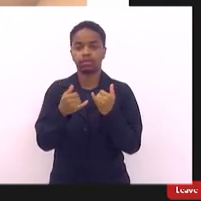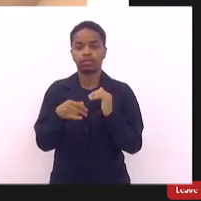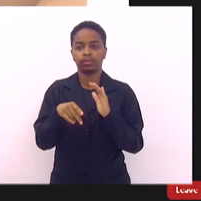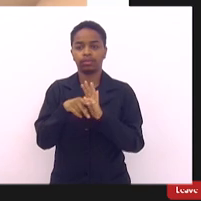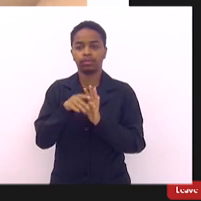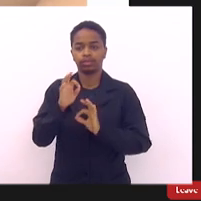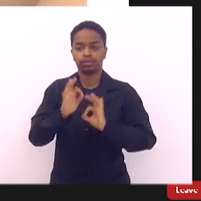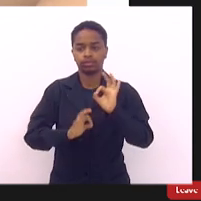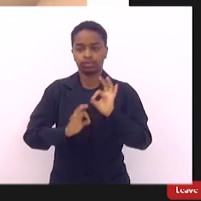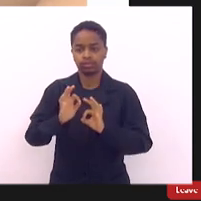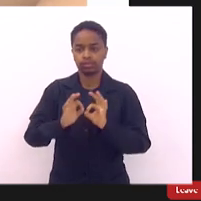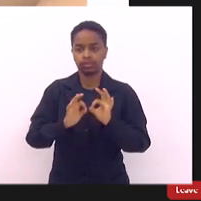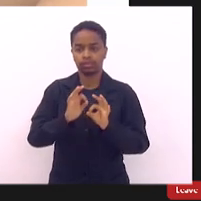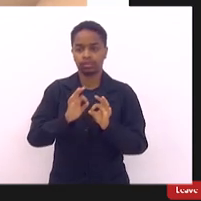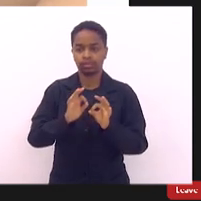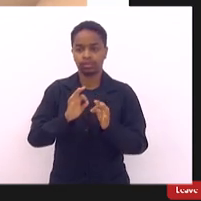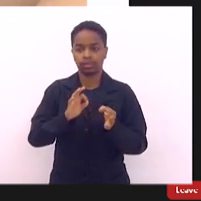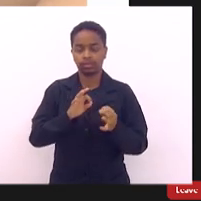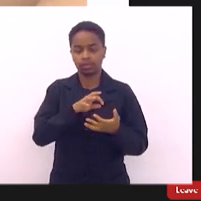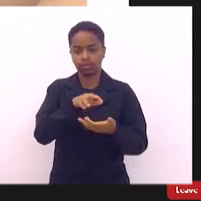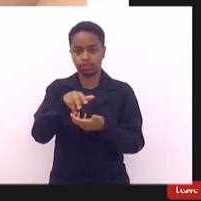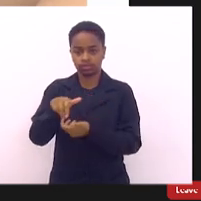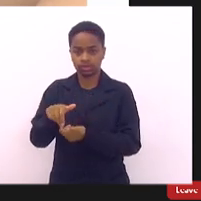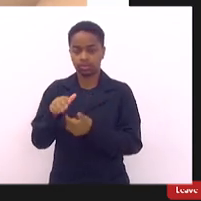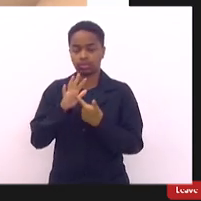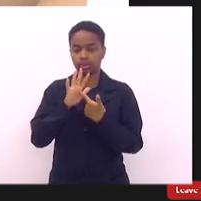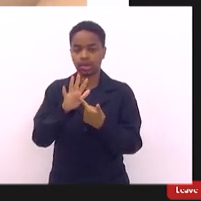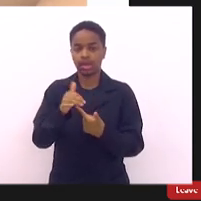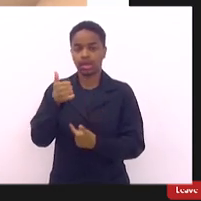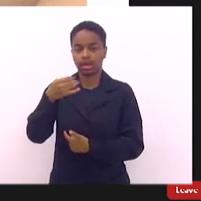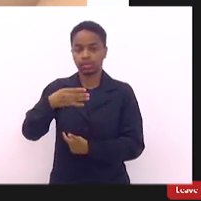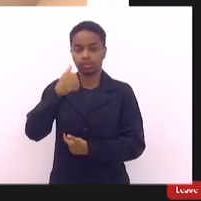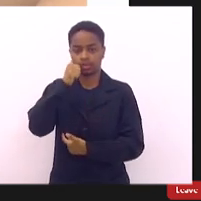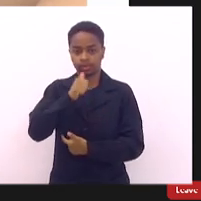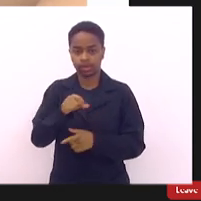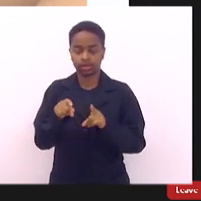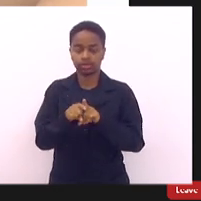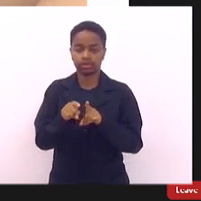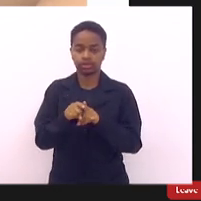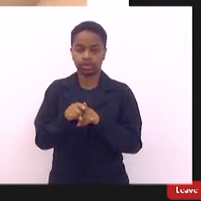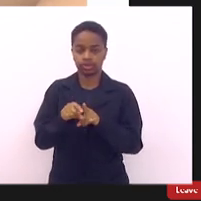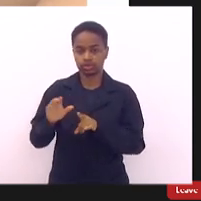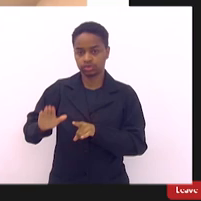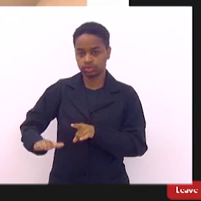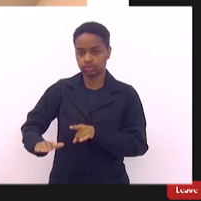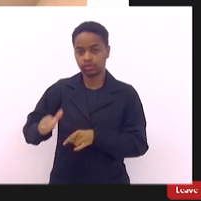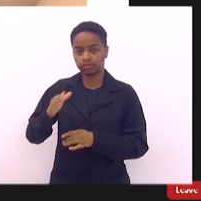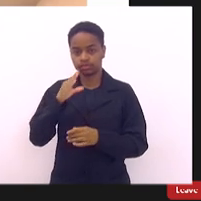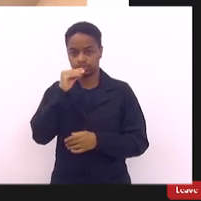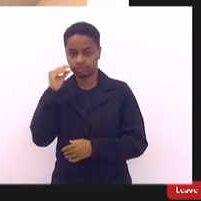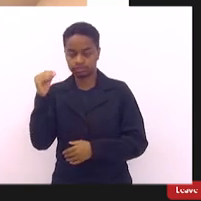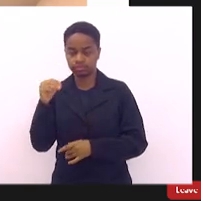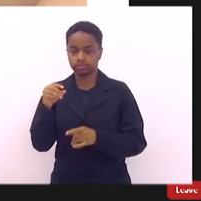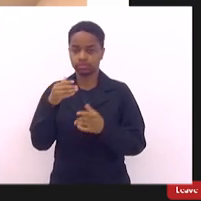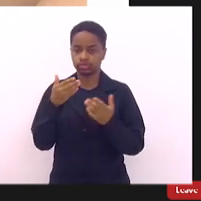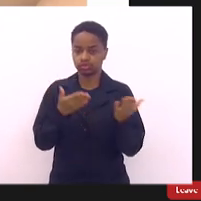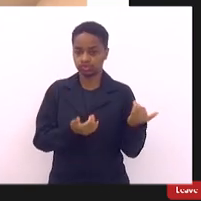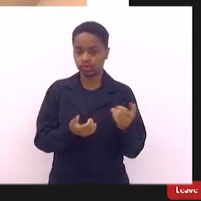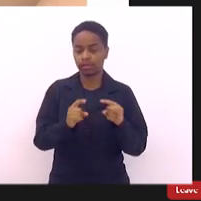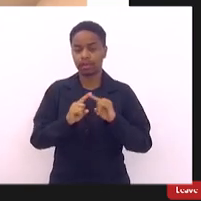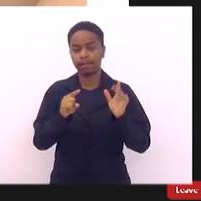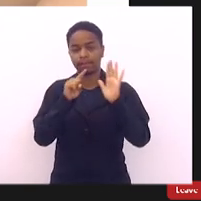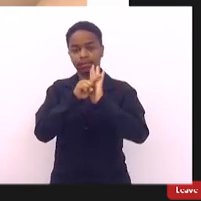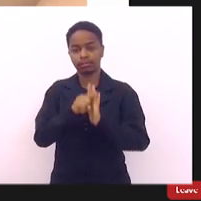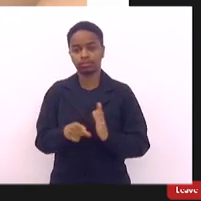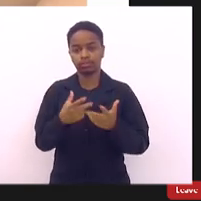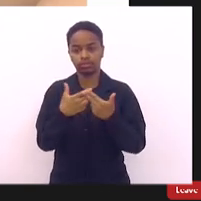em 2020, com 14 mil mulheres e meninas em 22 países, e é uma pesquisa que faz perguntas diferentes daquela do